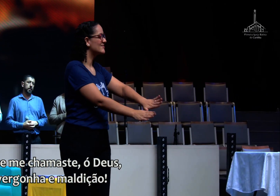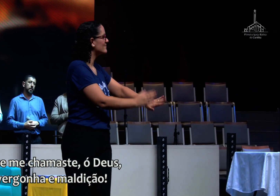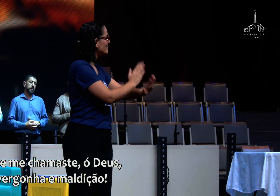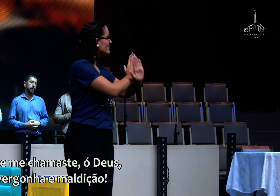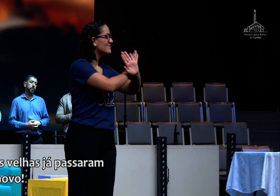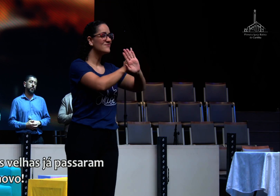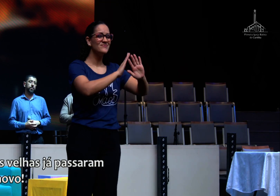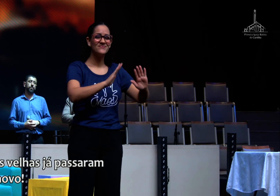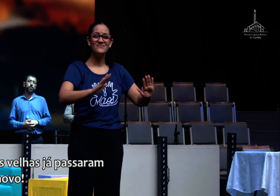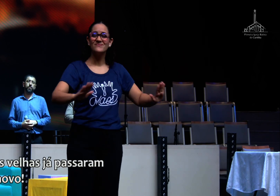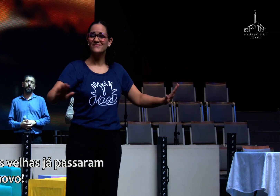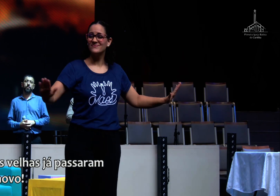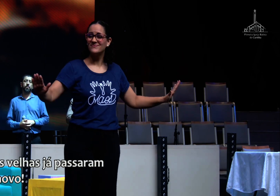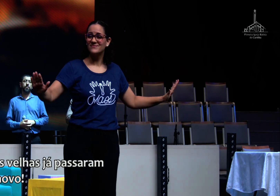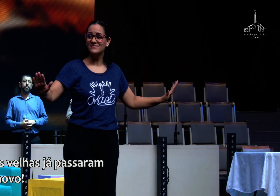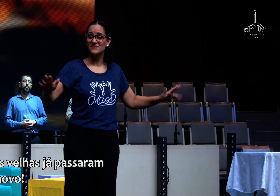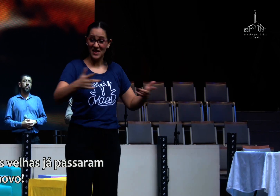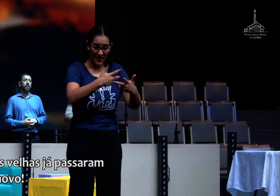maldição,